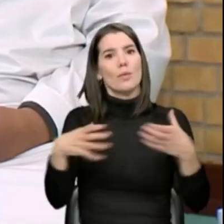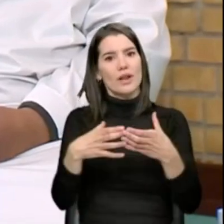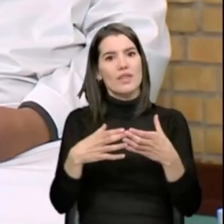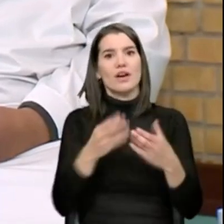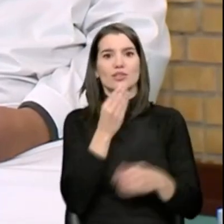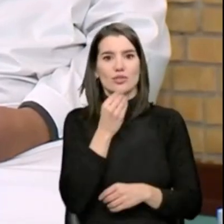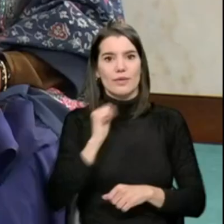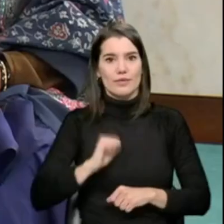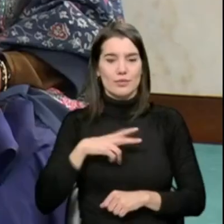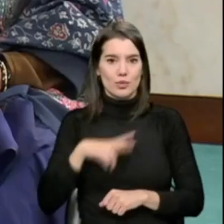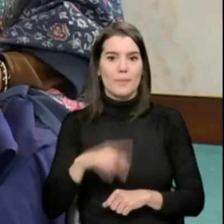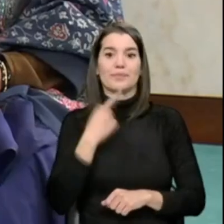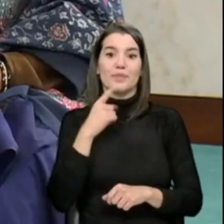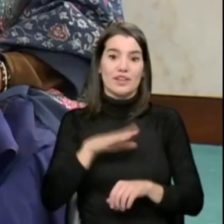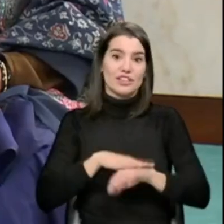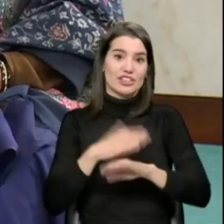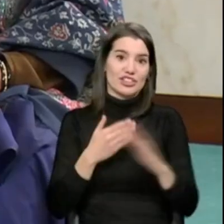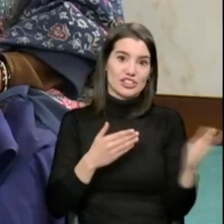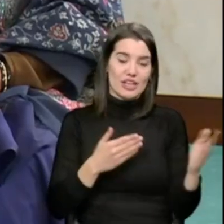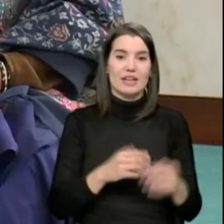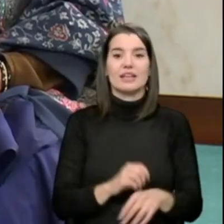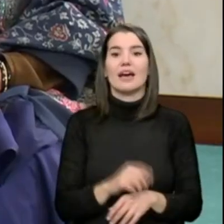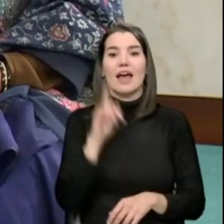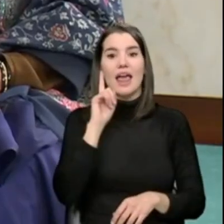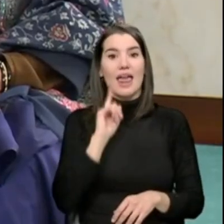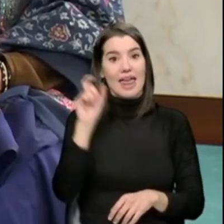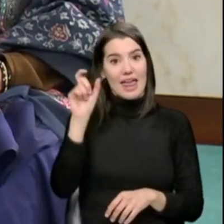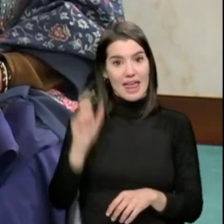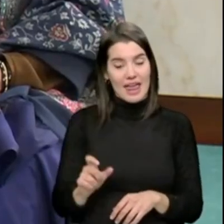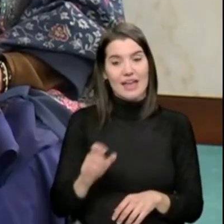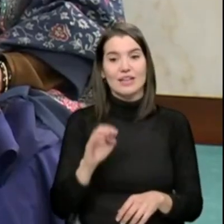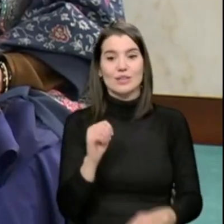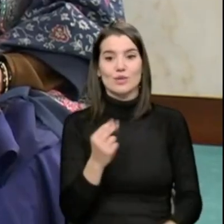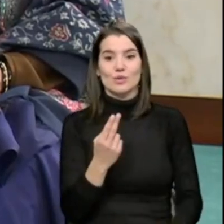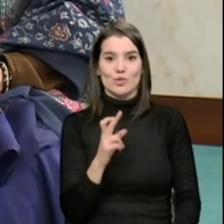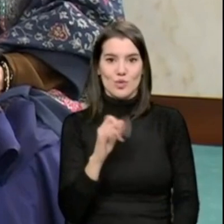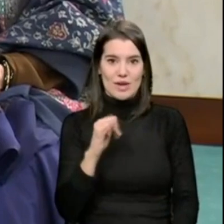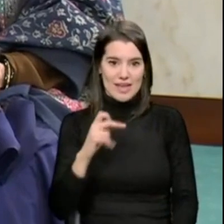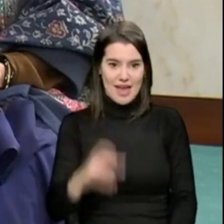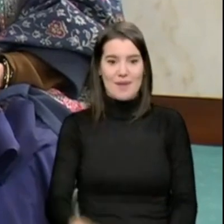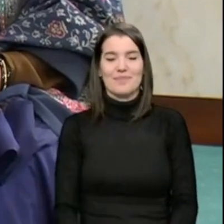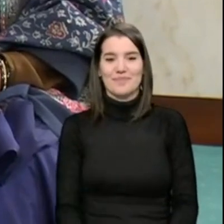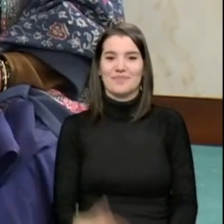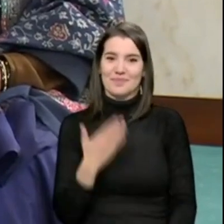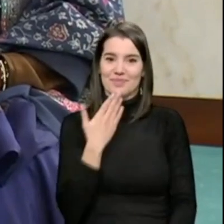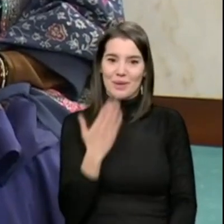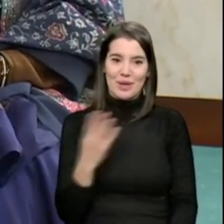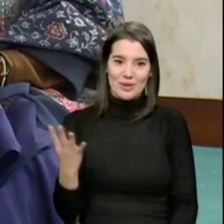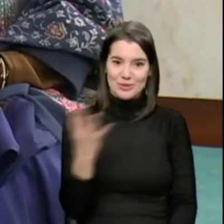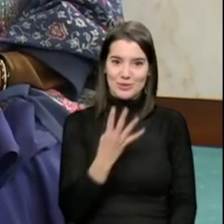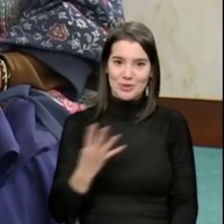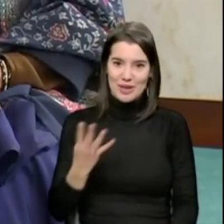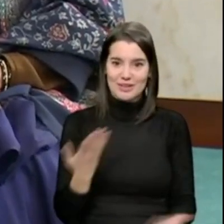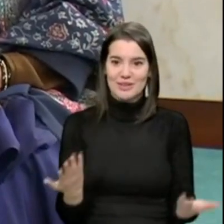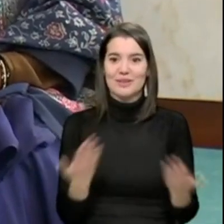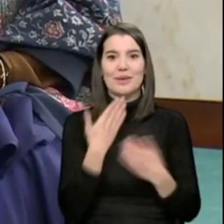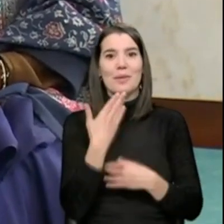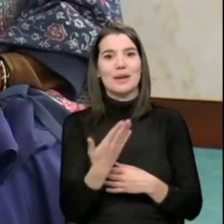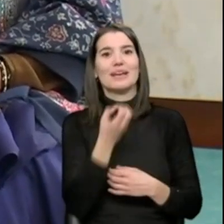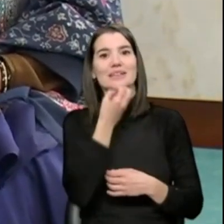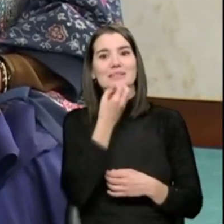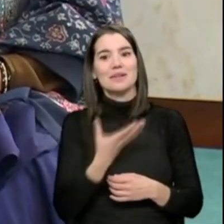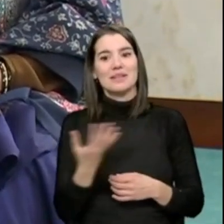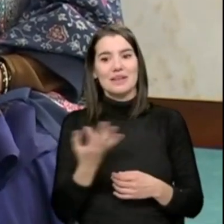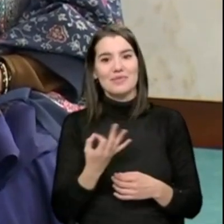depois, novamente à minha esquerda, Surya Kala Shangalal. Obrigado aos quatro. Obrigado pela